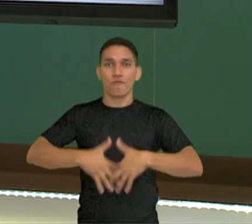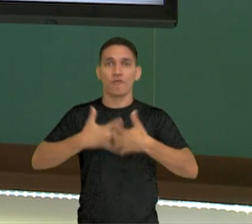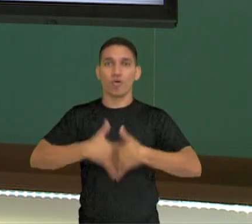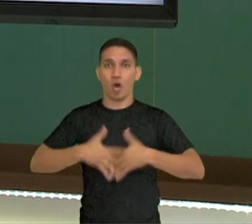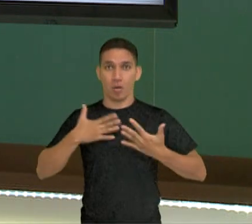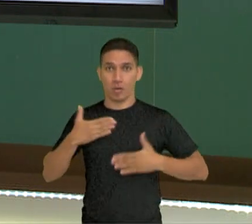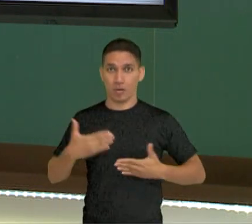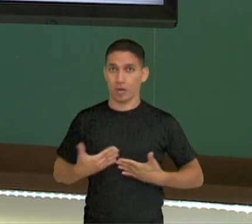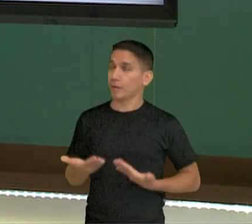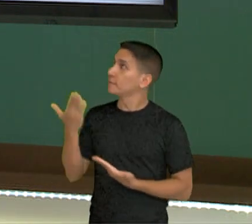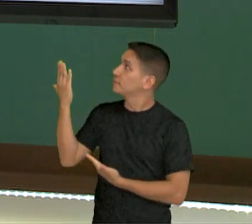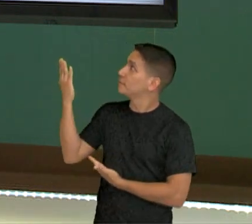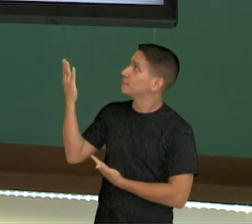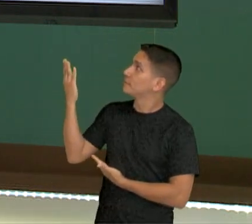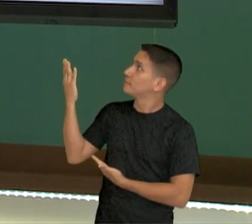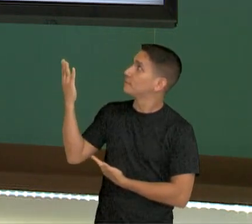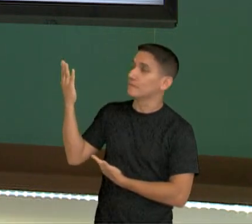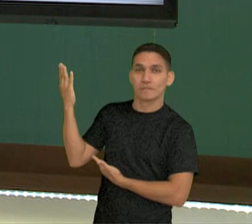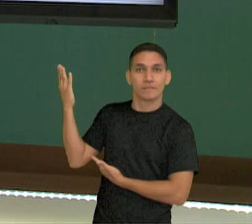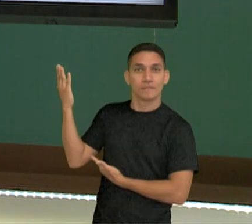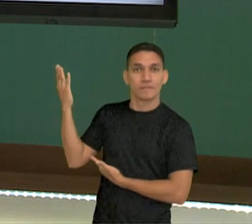corporal a hora que